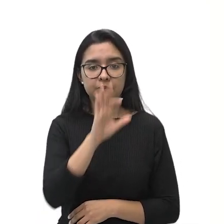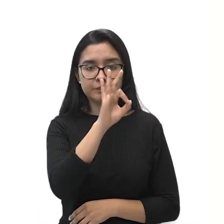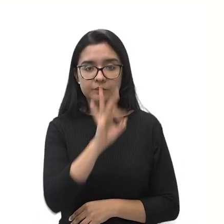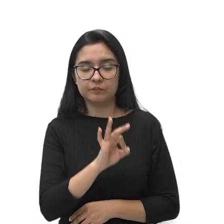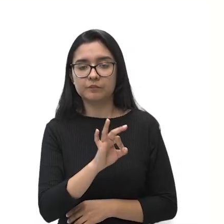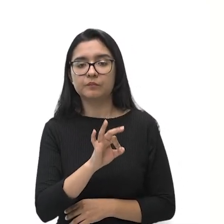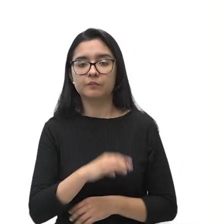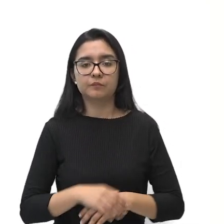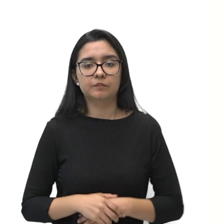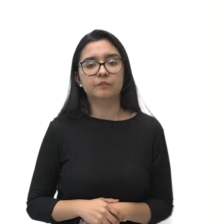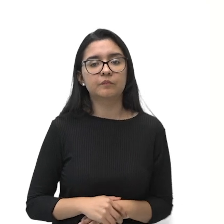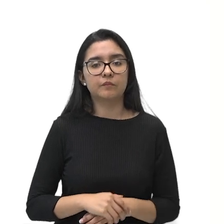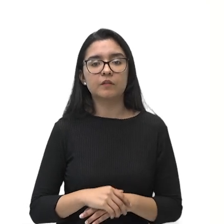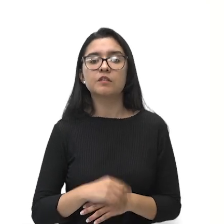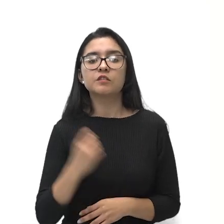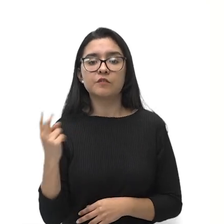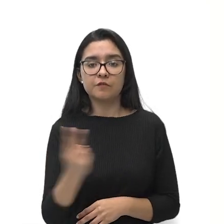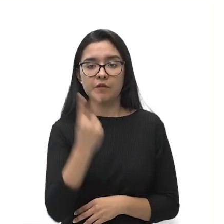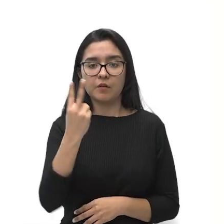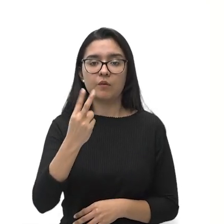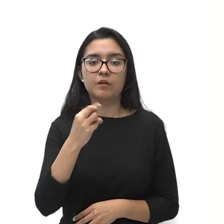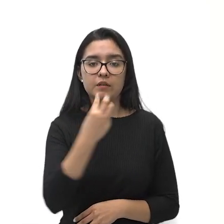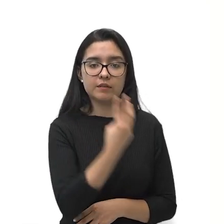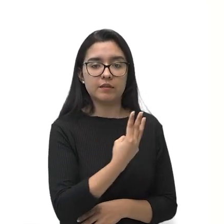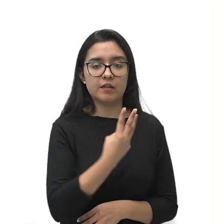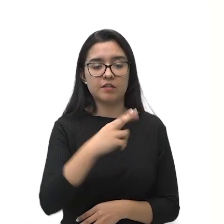de preços, que é 3,40, certo?